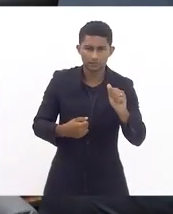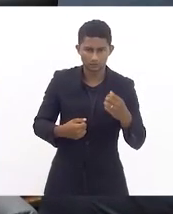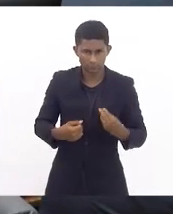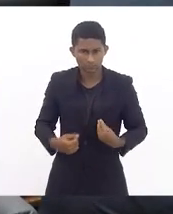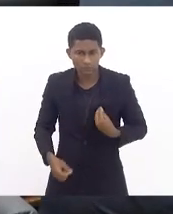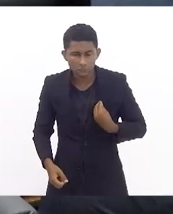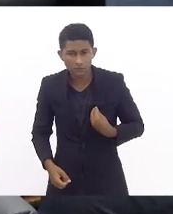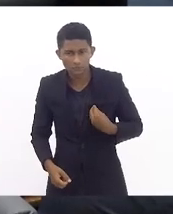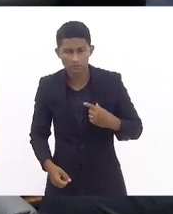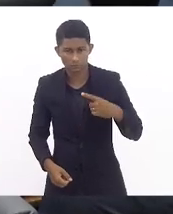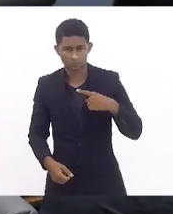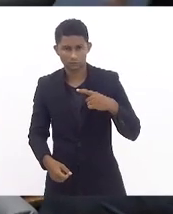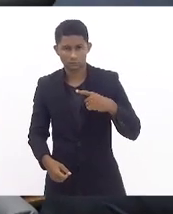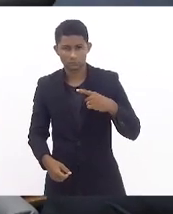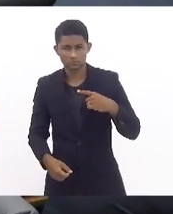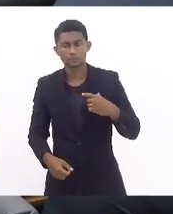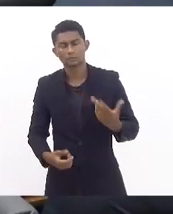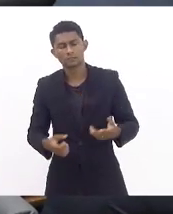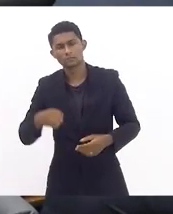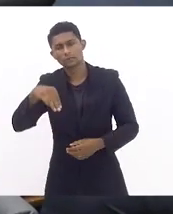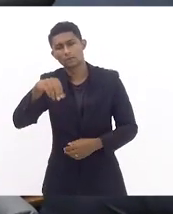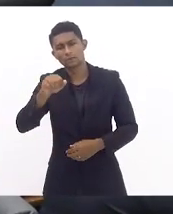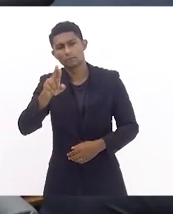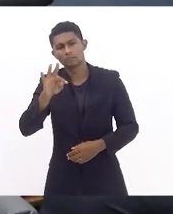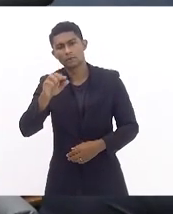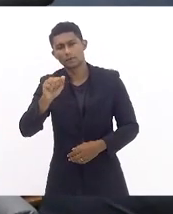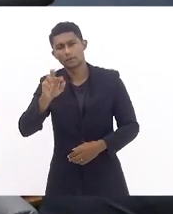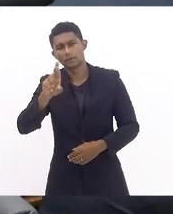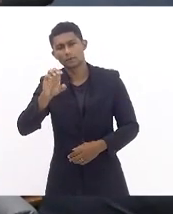Deputado Coronel Salema. Deputada Marta Rocha, por favor.